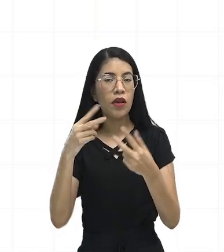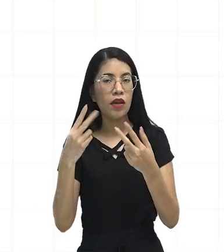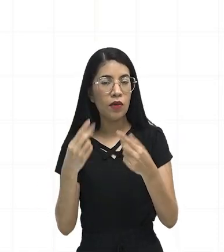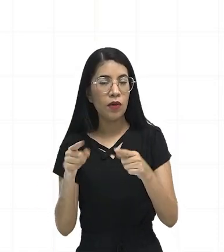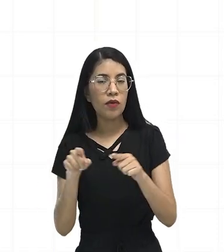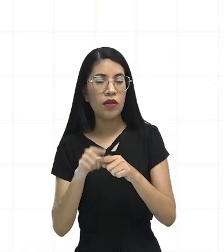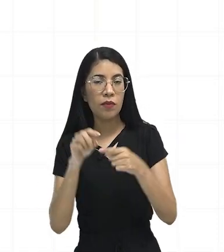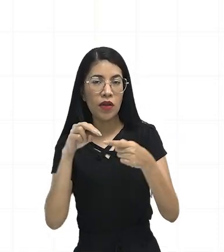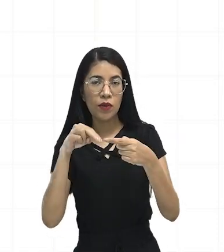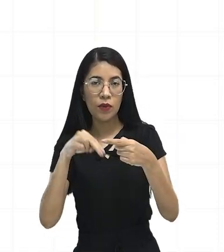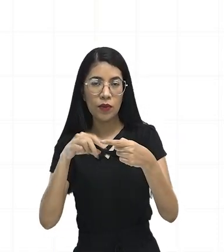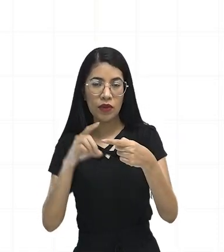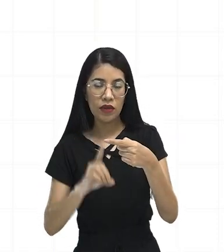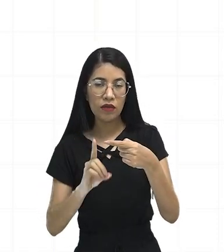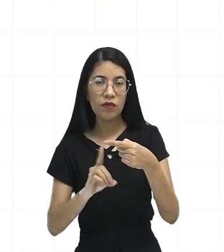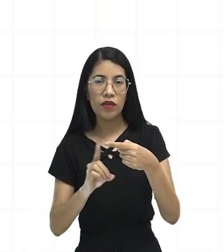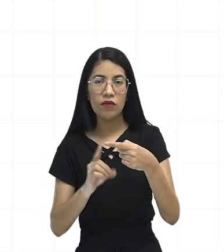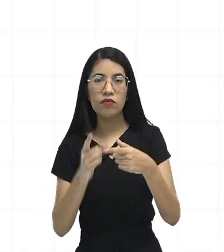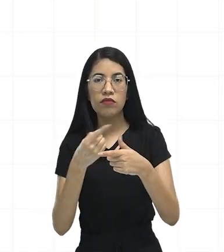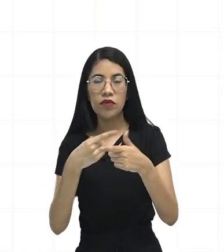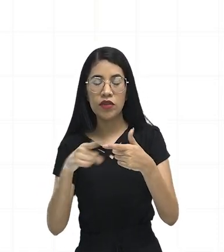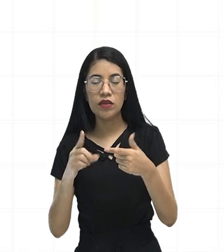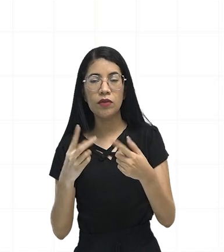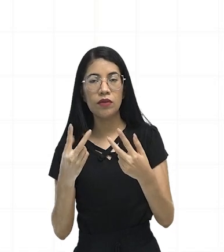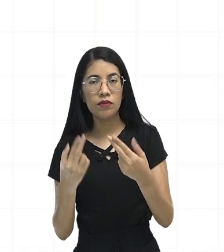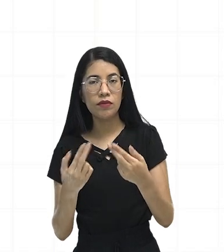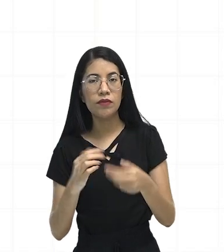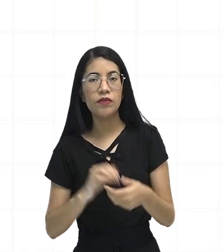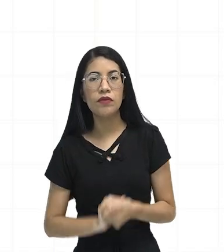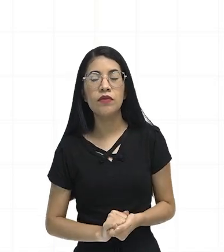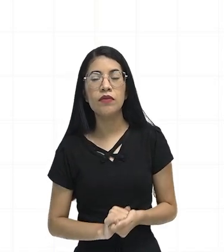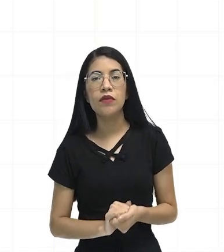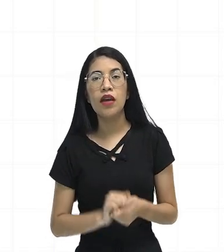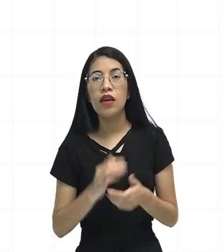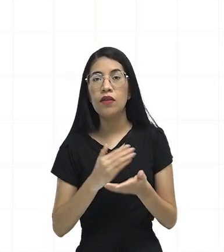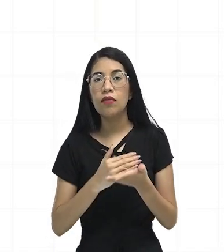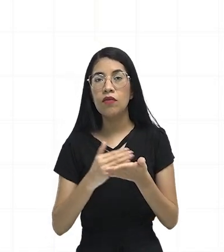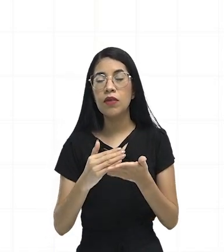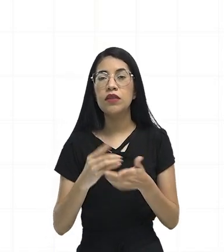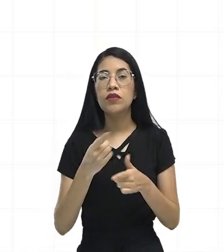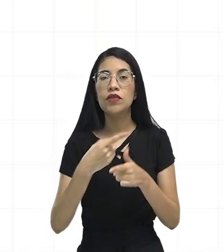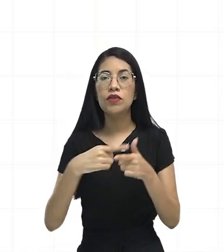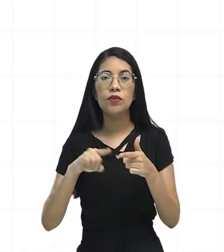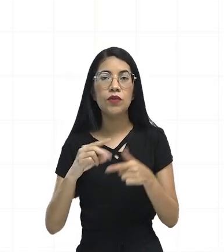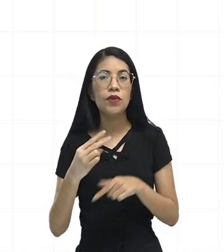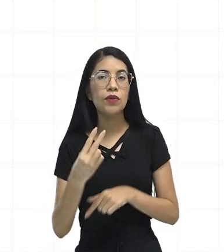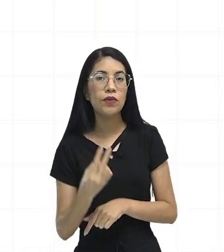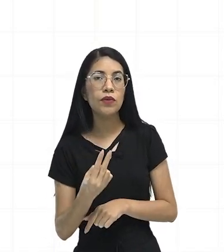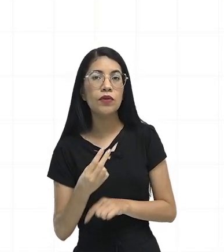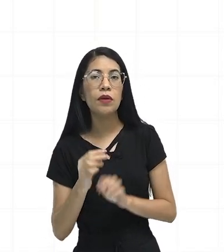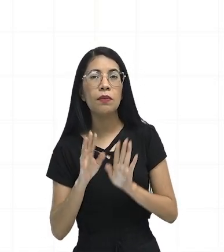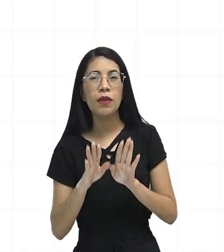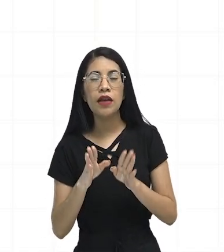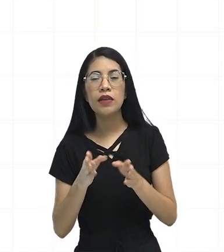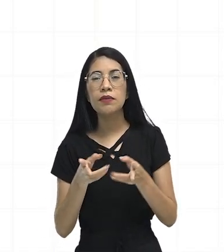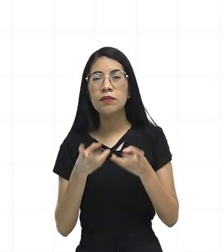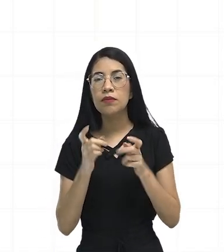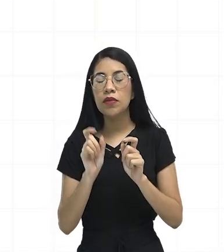usar embaixo, no denominador, tá? Aí você começa a divisão por 2. Veja que o